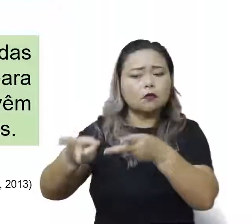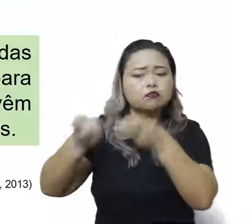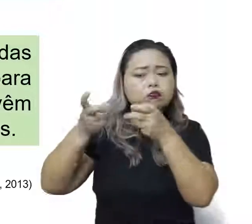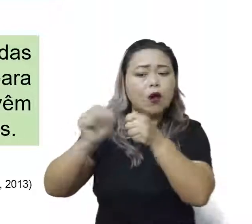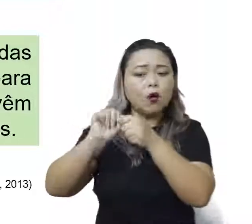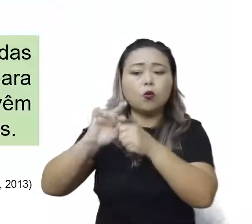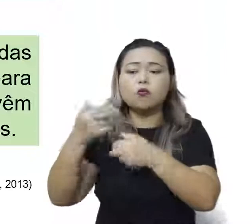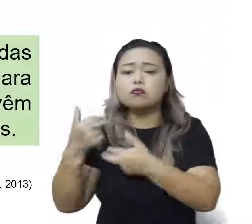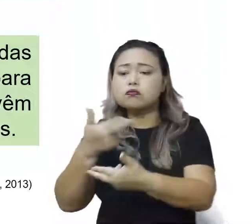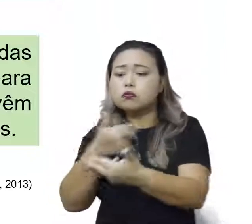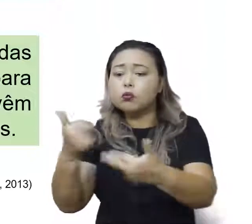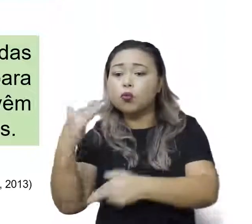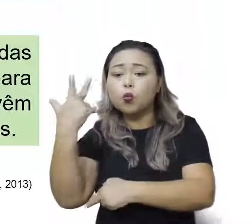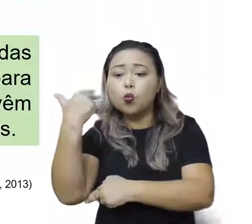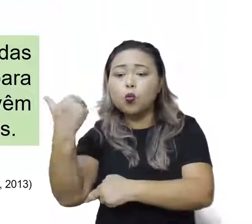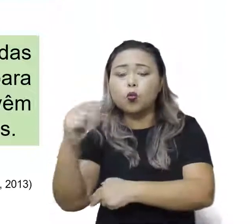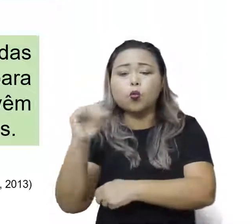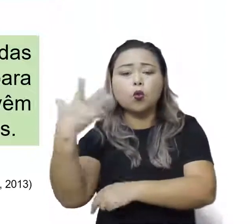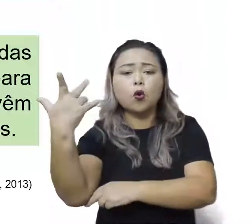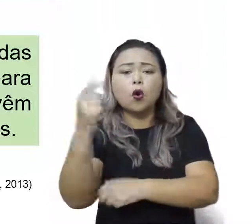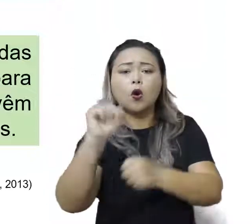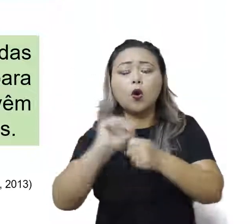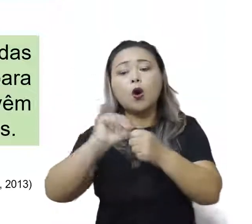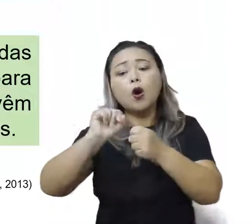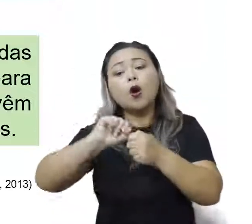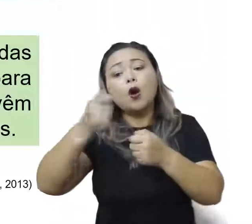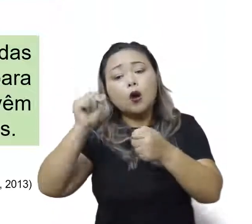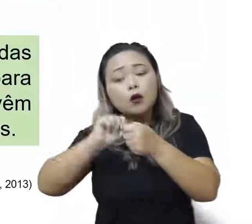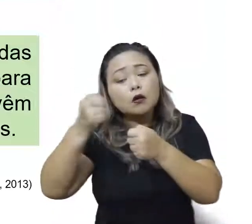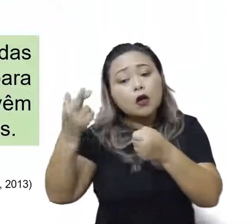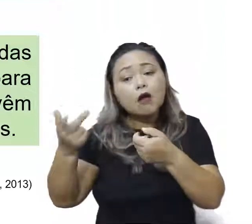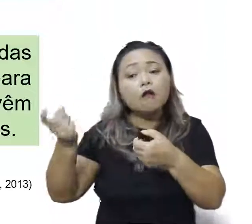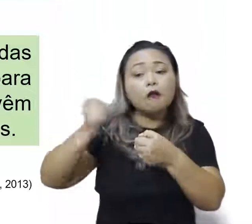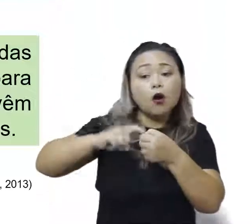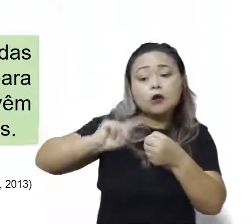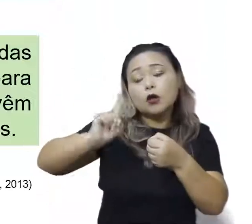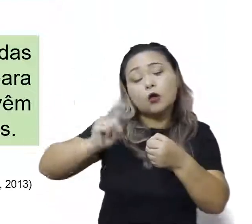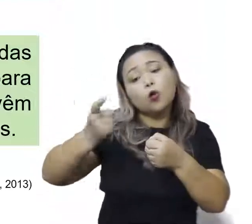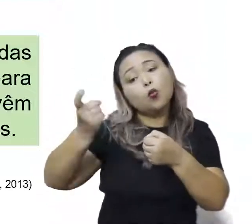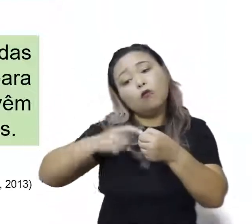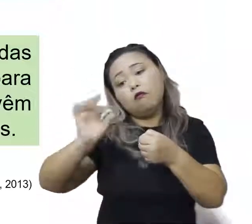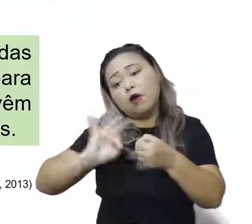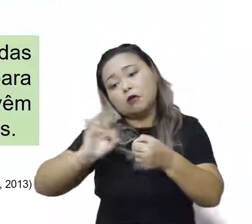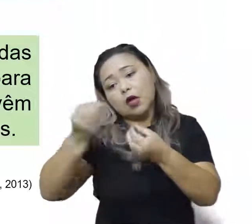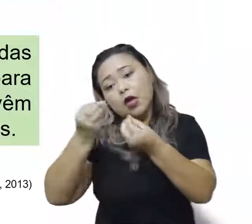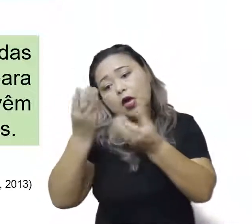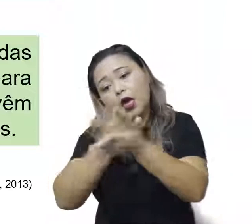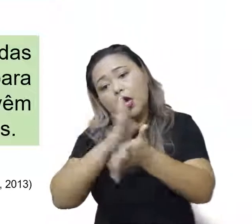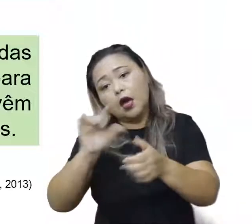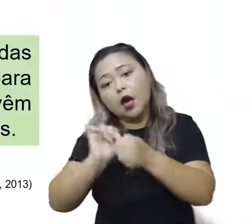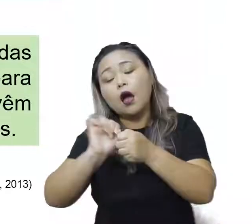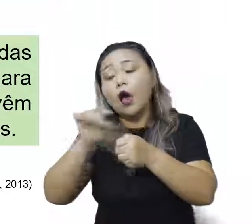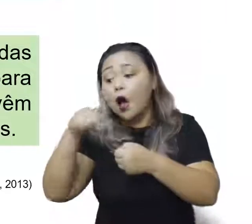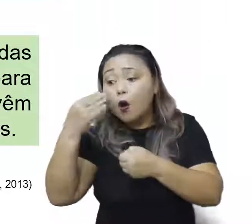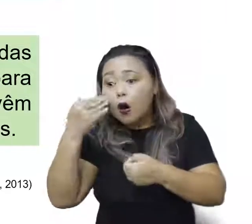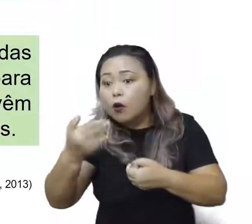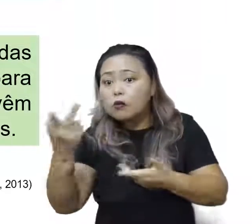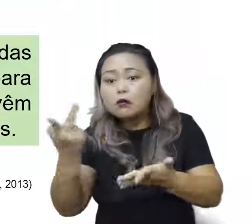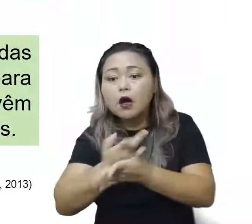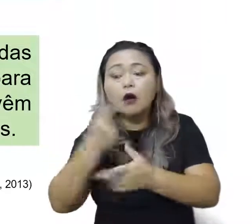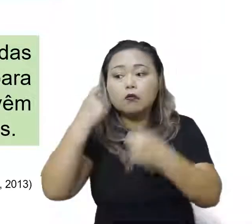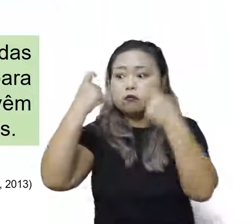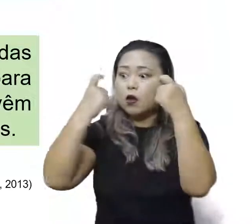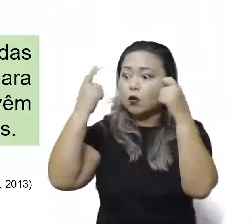recursos naturais, sejam eles renováveis ou não renováveis. Fato que tem causado grande preocupação em